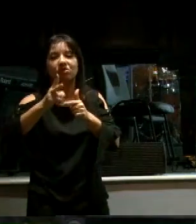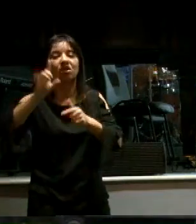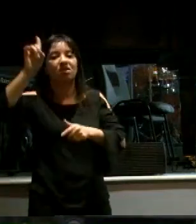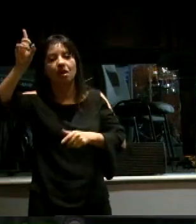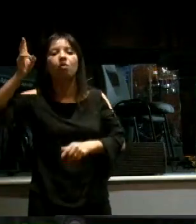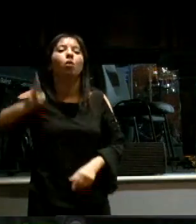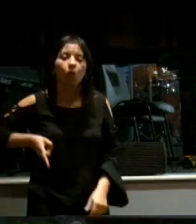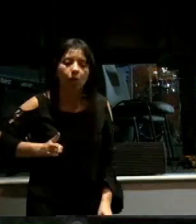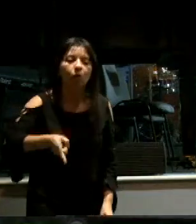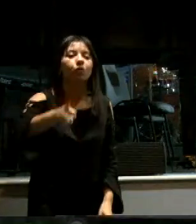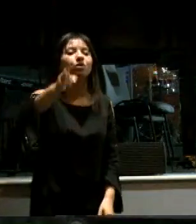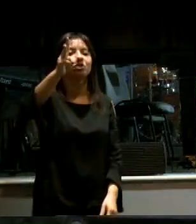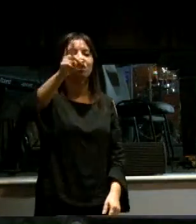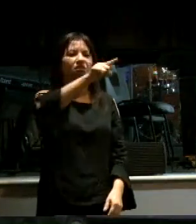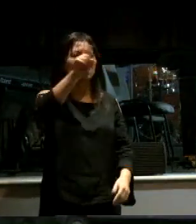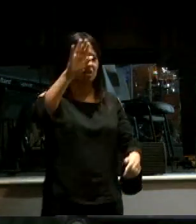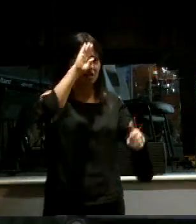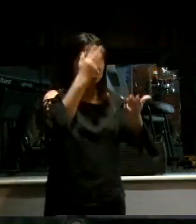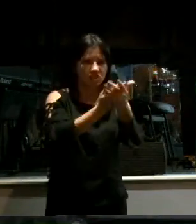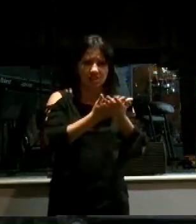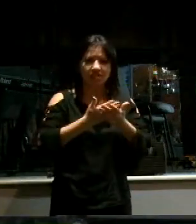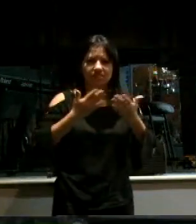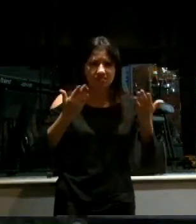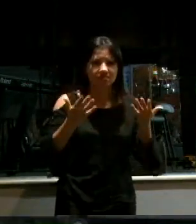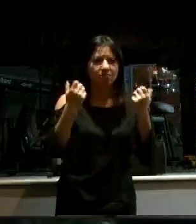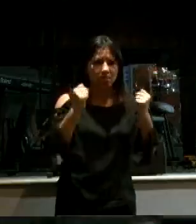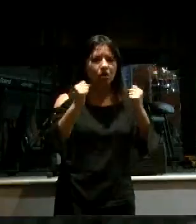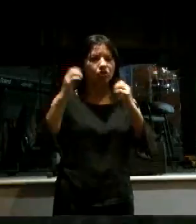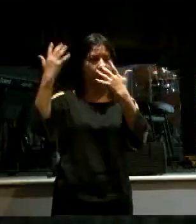Quantos creem nisso? Pode dar uma salva de palmas para Jesus.